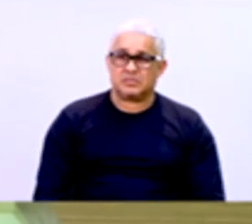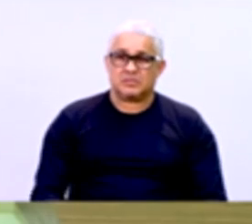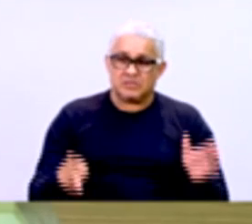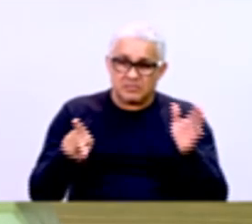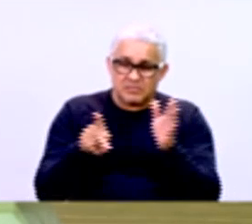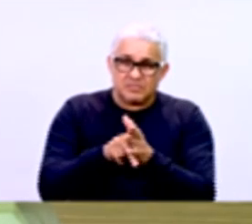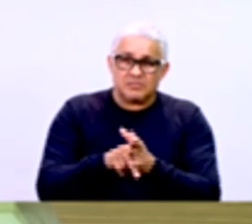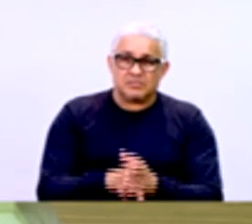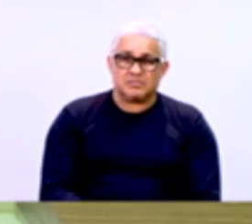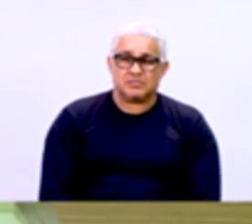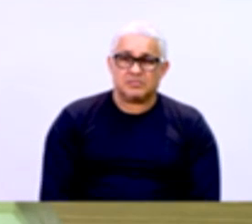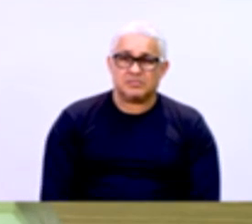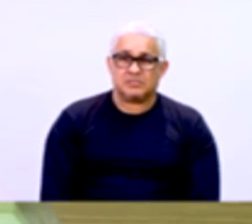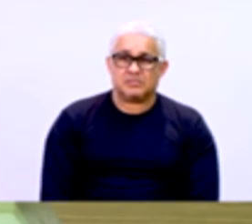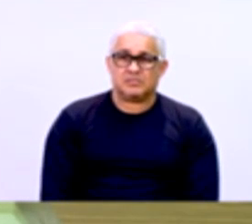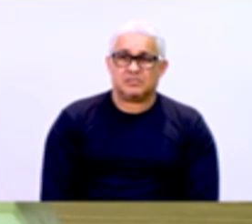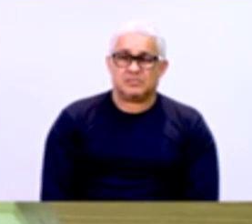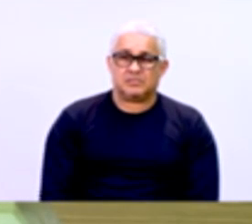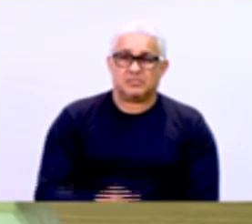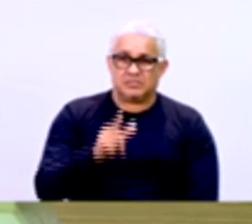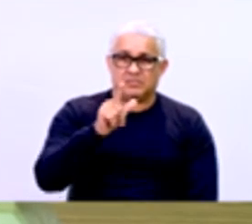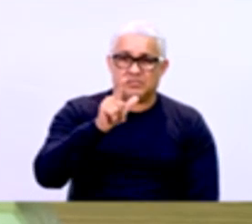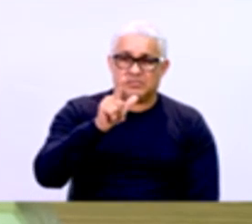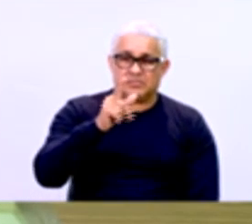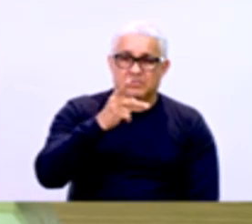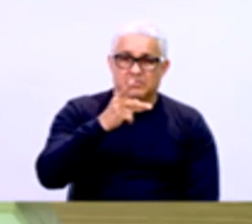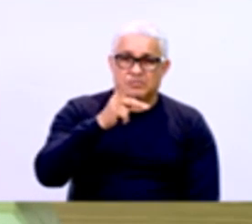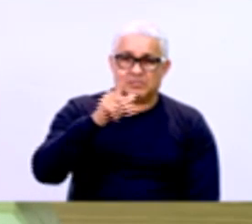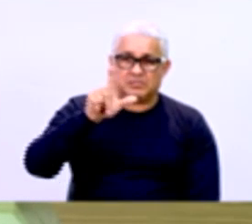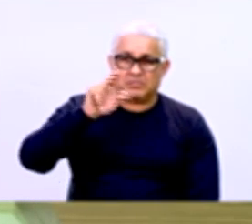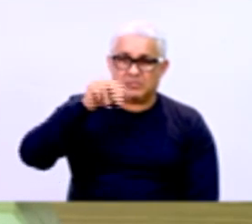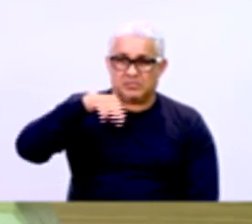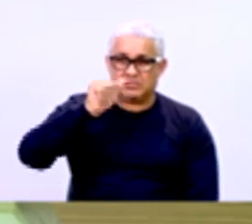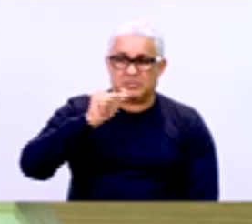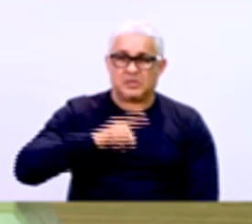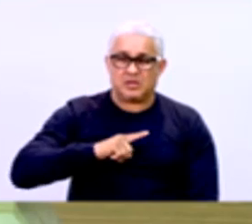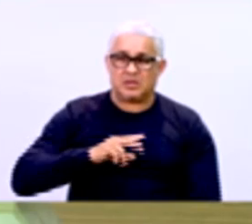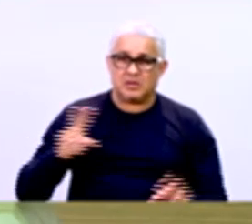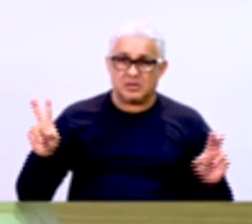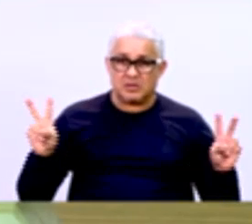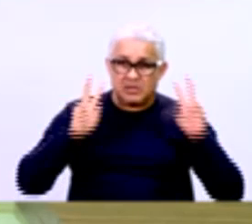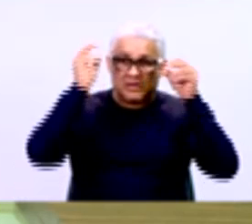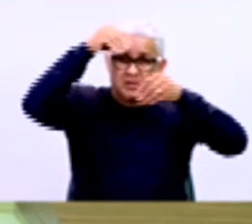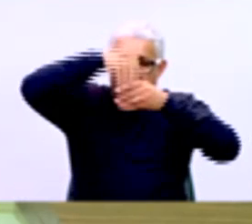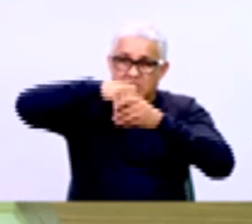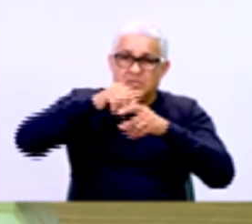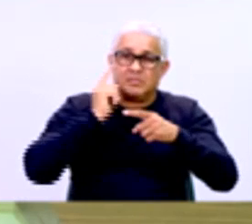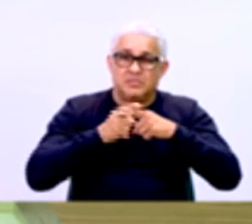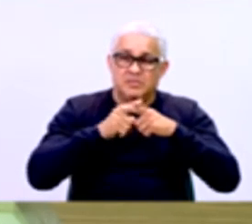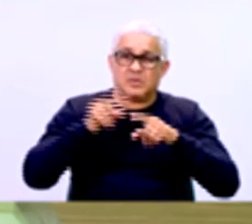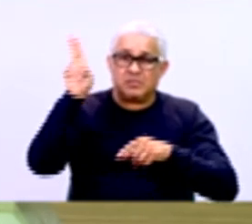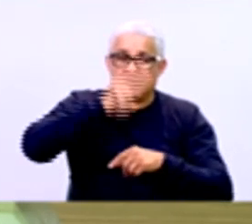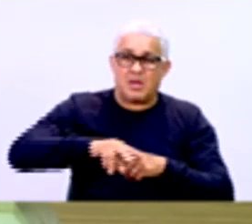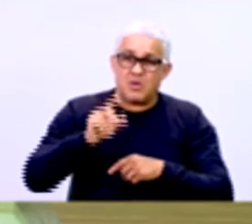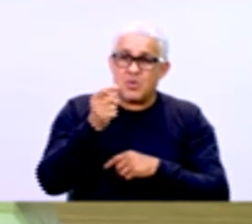da própria pluma, que elas conseguem agregar um valor bem grande aos seus produtos por utilizarem